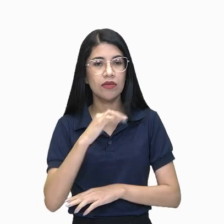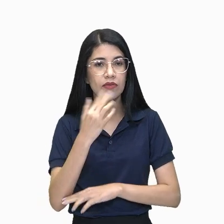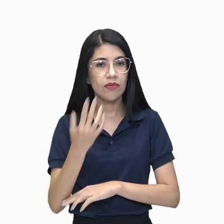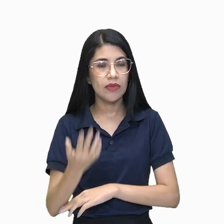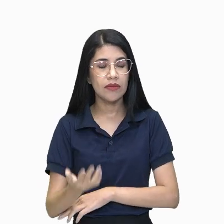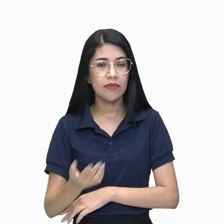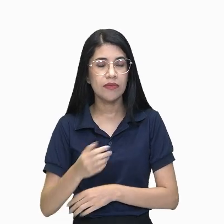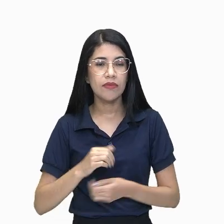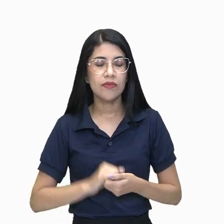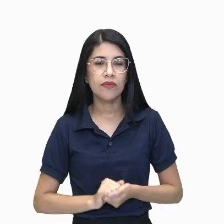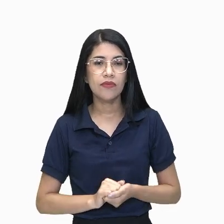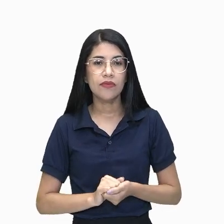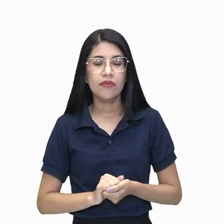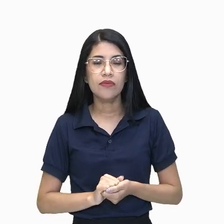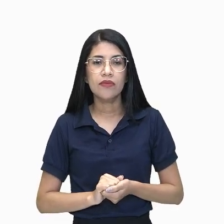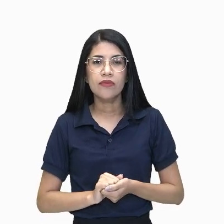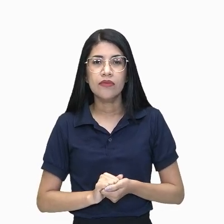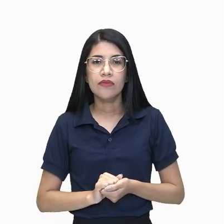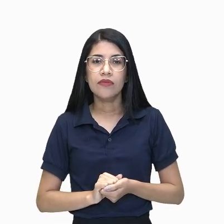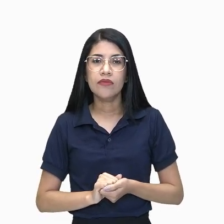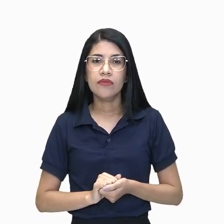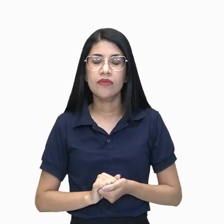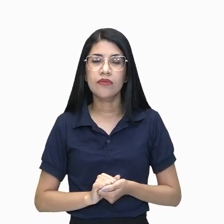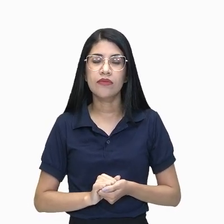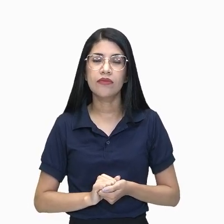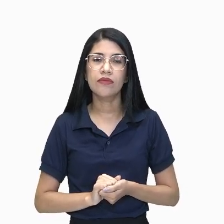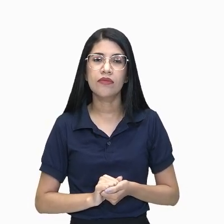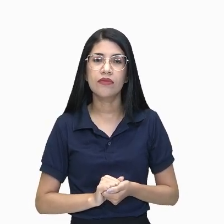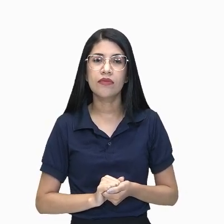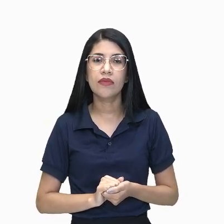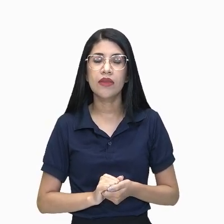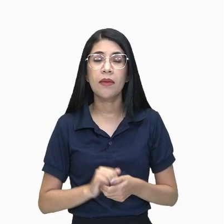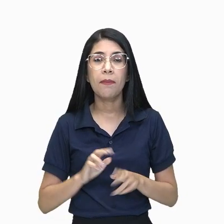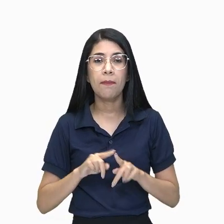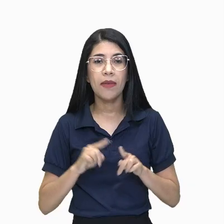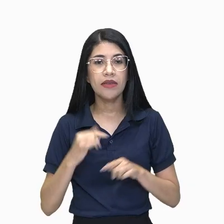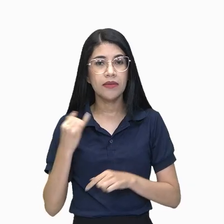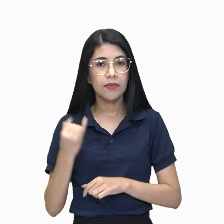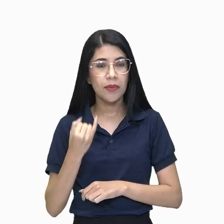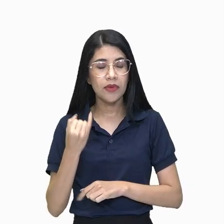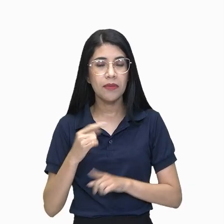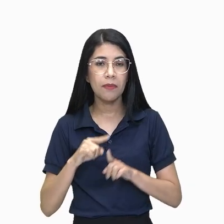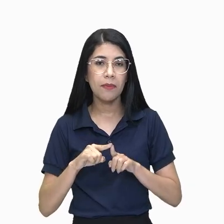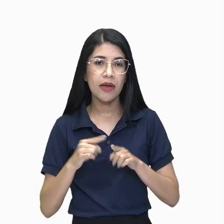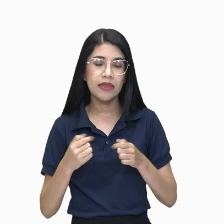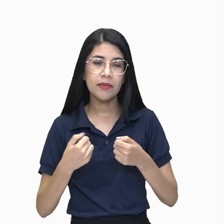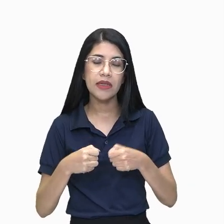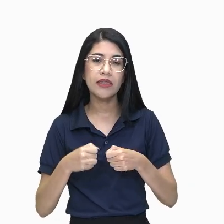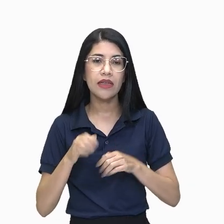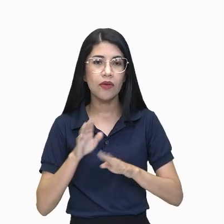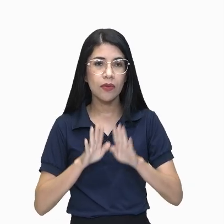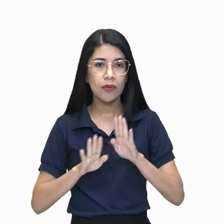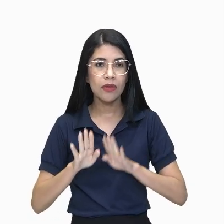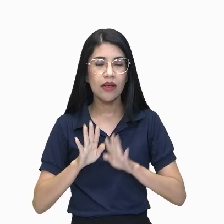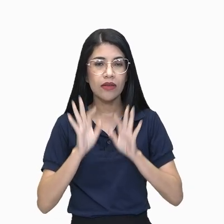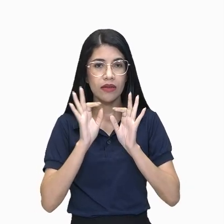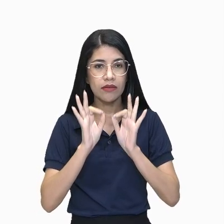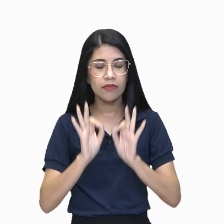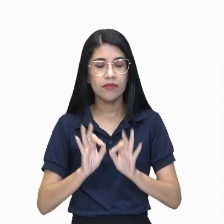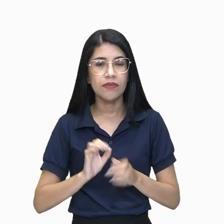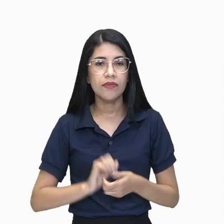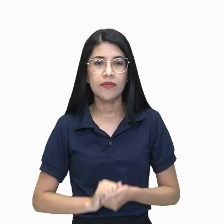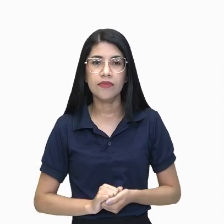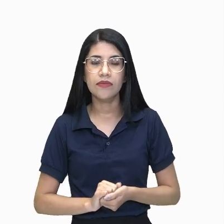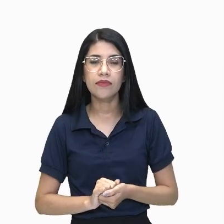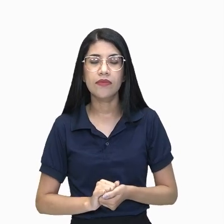aí do desmatamento. Exatamente. E é tão necessário, por isso que eu falo, é necessário, mas tem que ser feito da forma correta, tá?